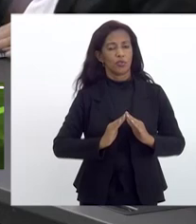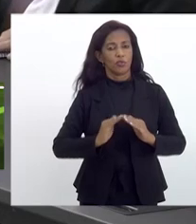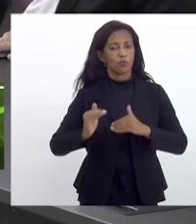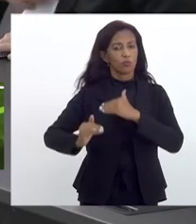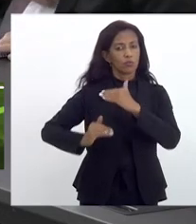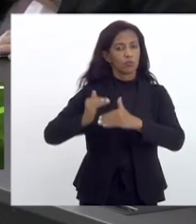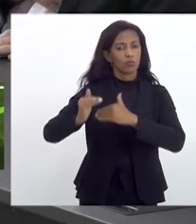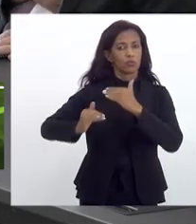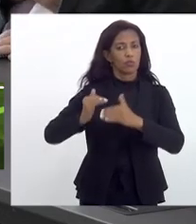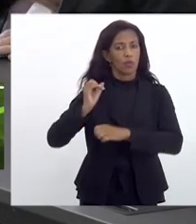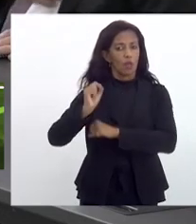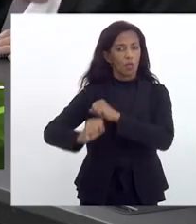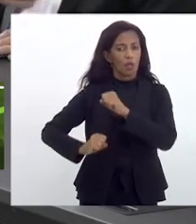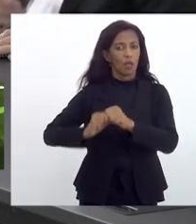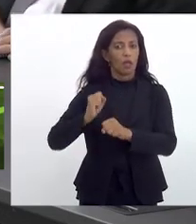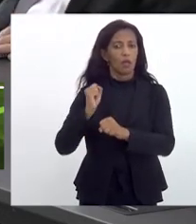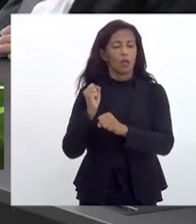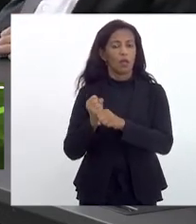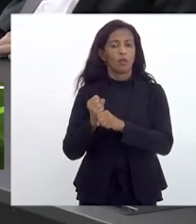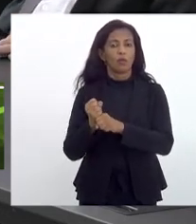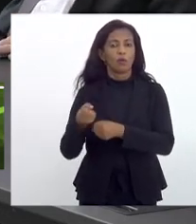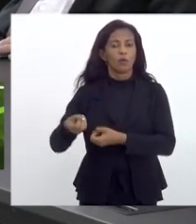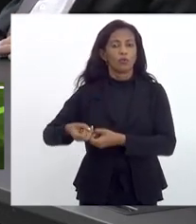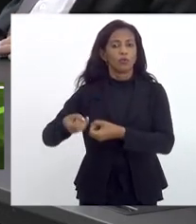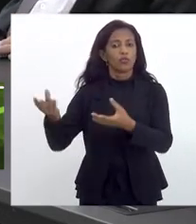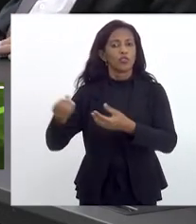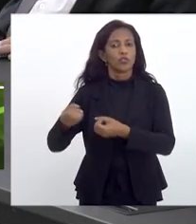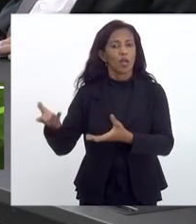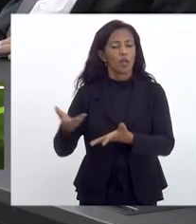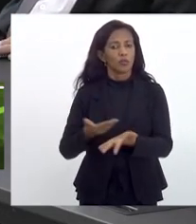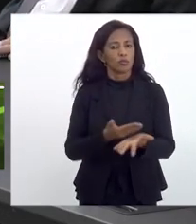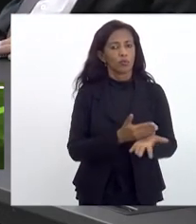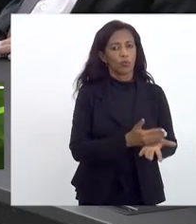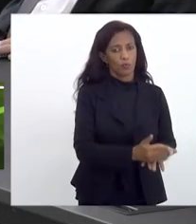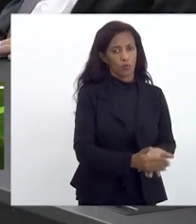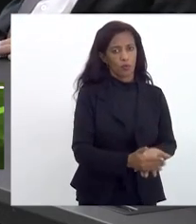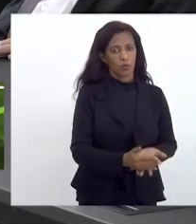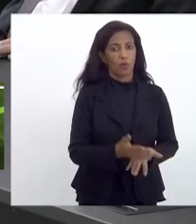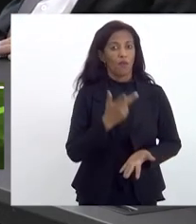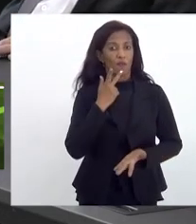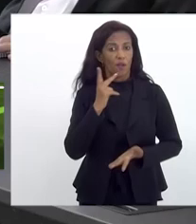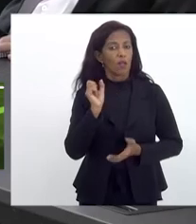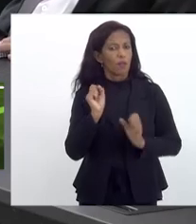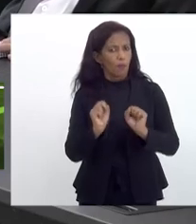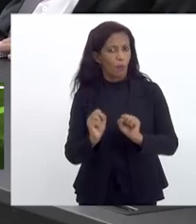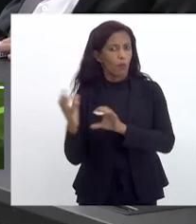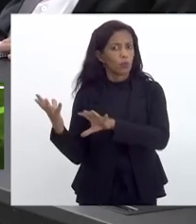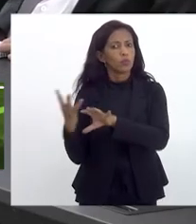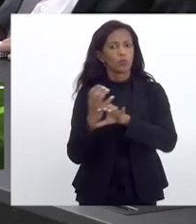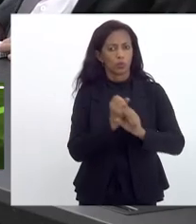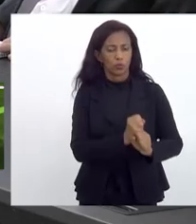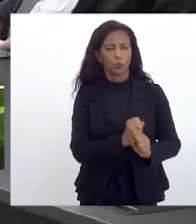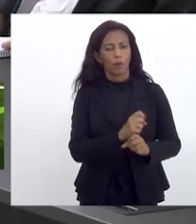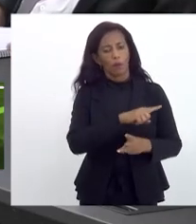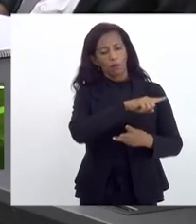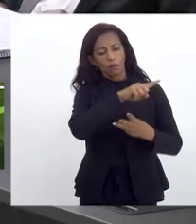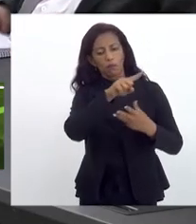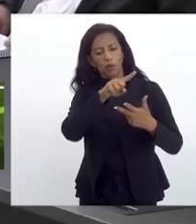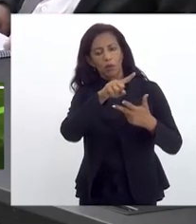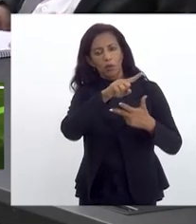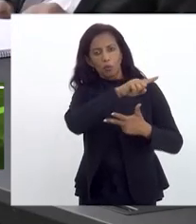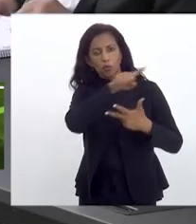crescimento anual restringe o crescimento agregado da despesa primária dos poderes. Aqui está dizendo que vai poder somar a despesa dos poderes para